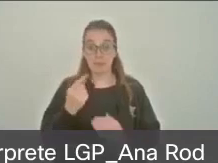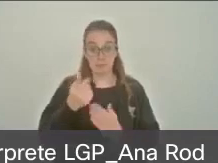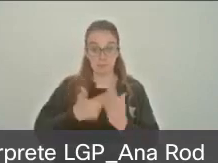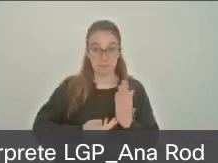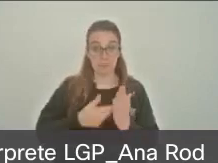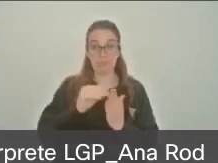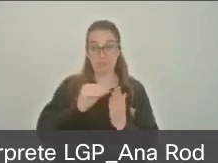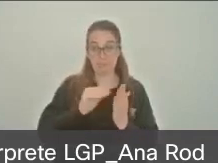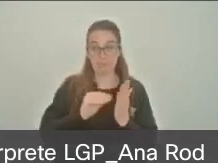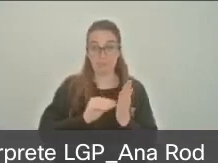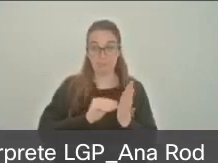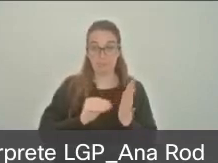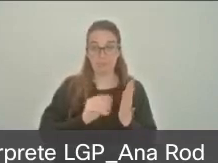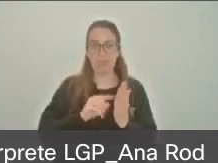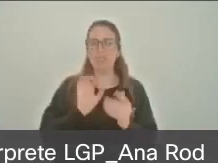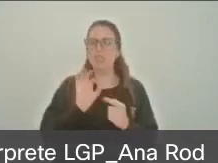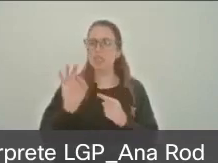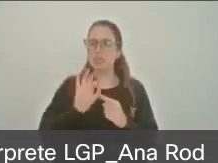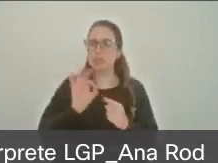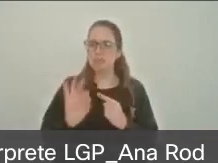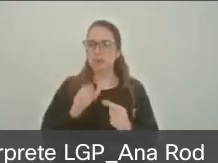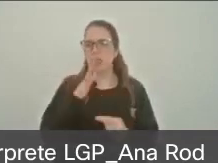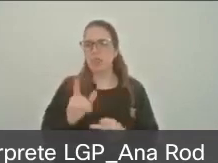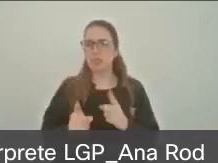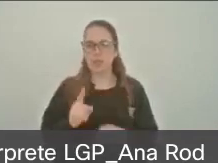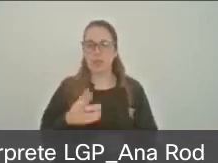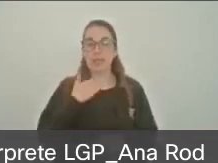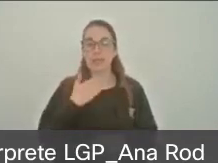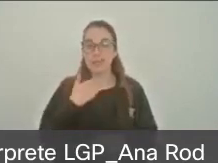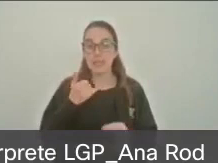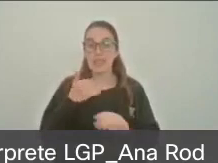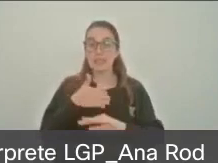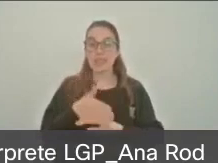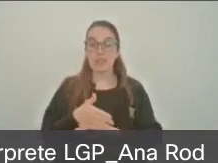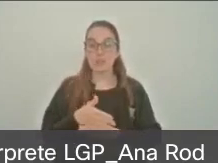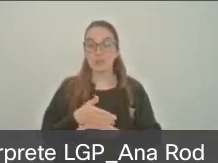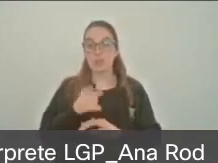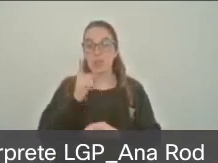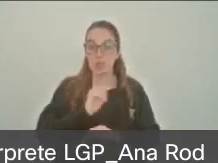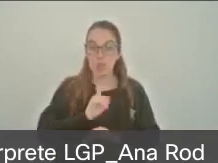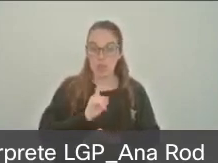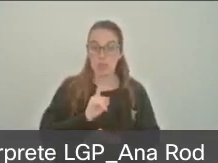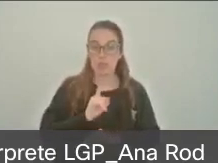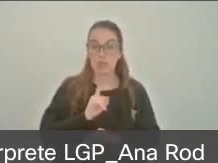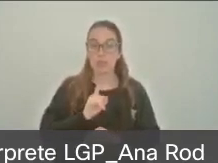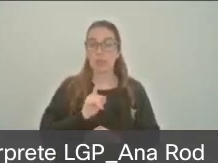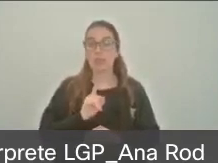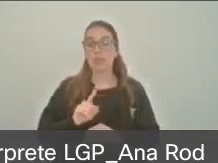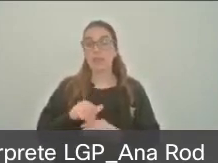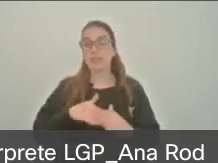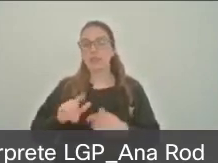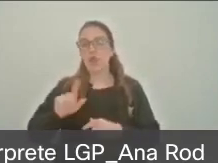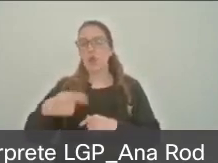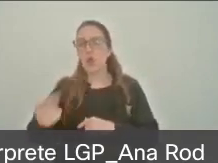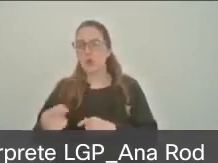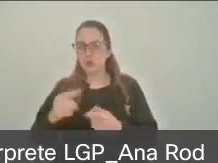enfoque total foi dado à garantia, à necessidade de garantir o acesso das utentes à realização dos meios complementares de diagnóstico que